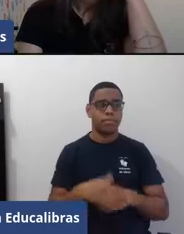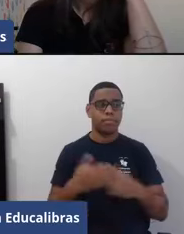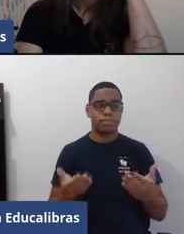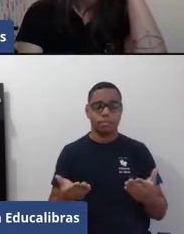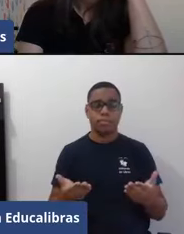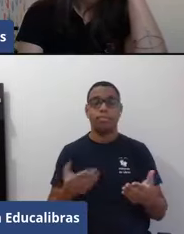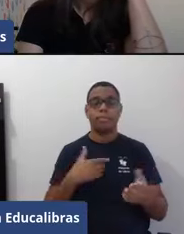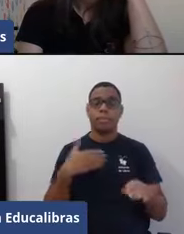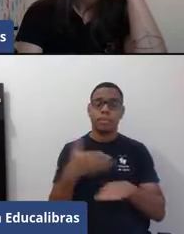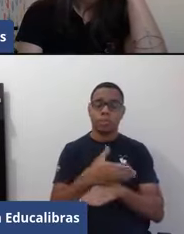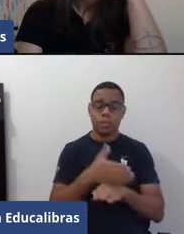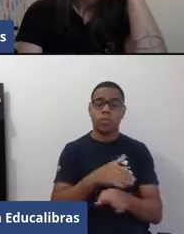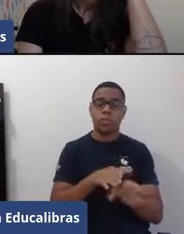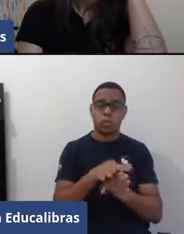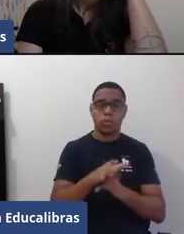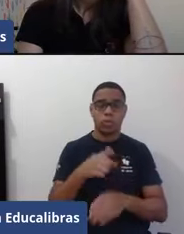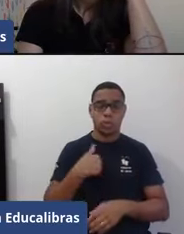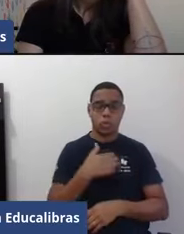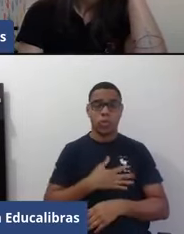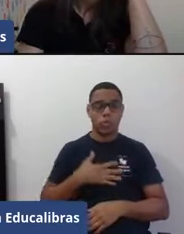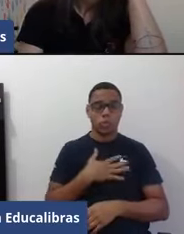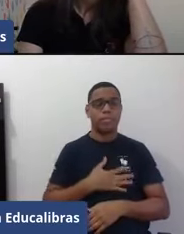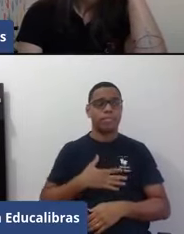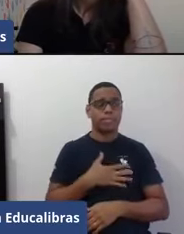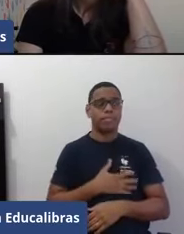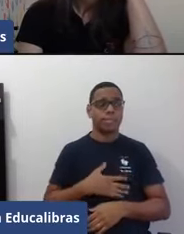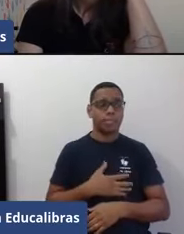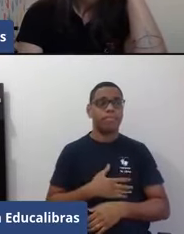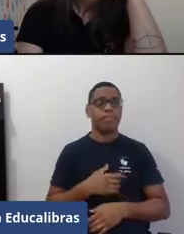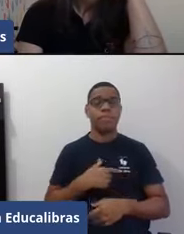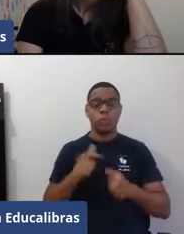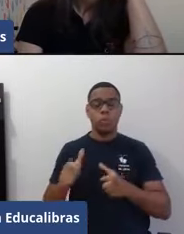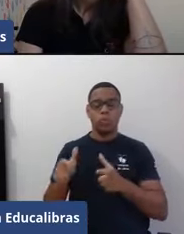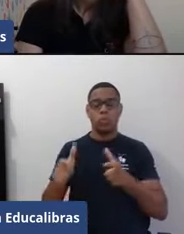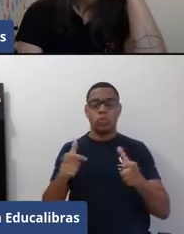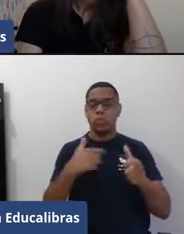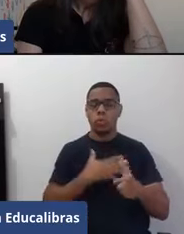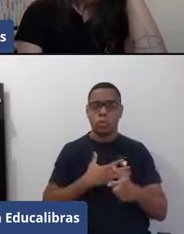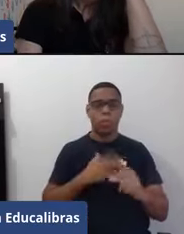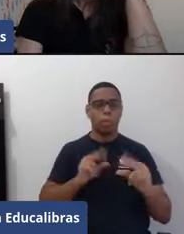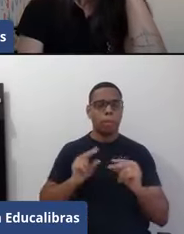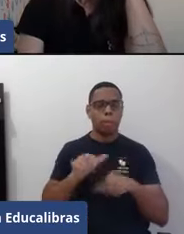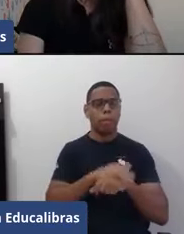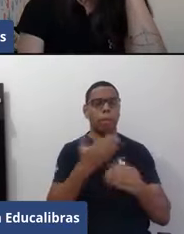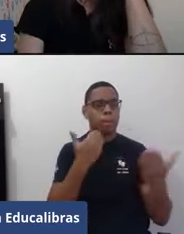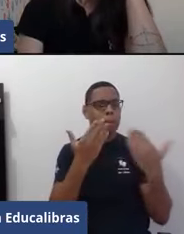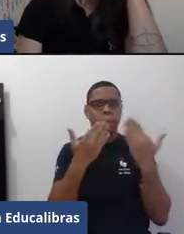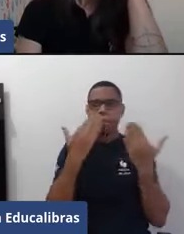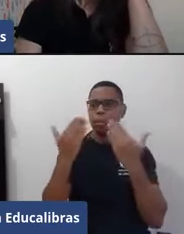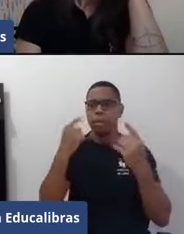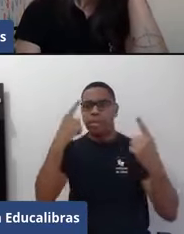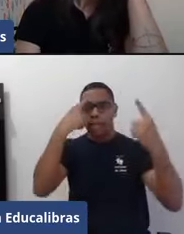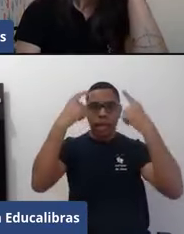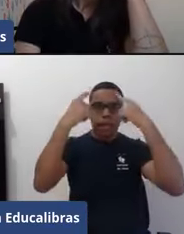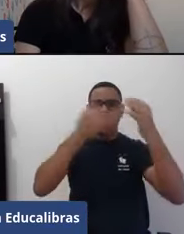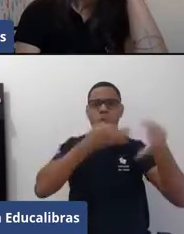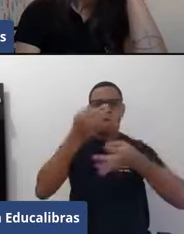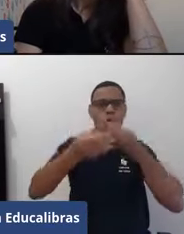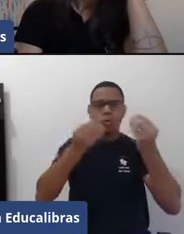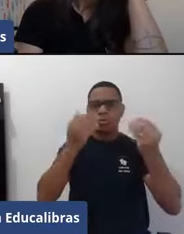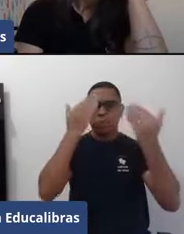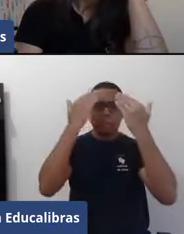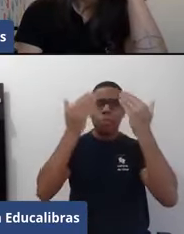participo dos conselhos, eu gosto de participar, eu gosto de estar em todos os locais, eu gosto de conversar com as pessoas, dar ideias para frente. Essa